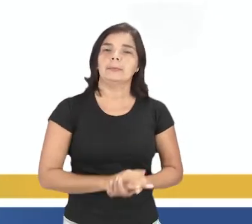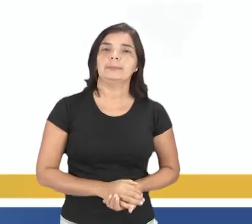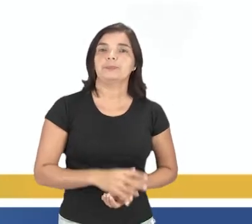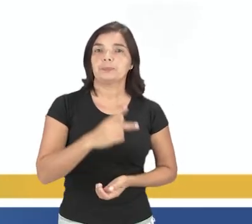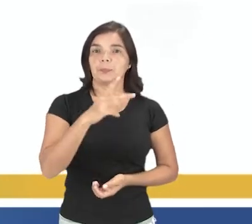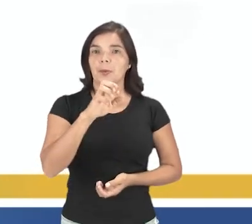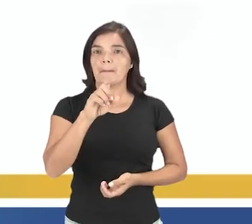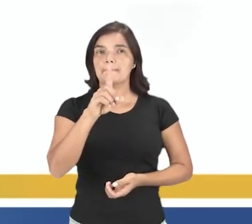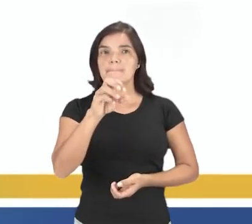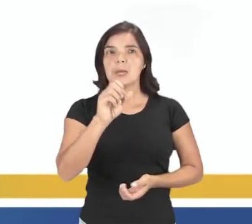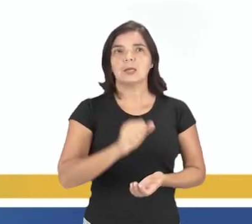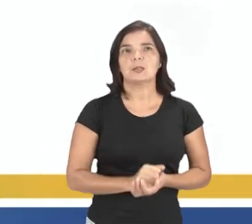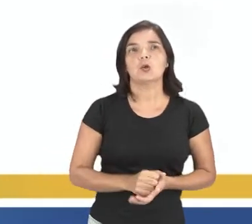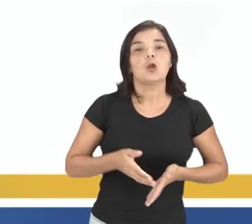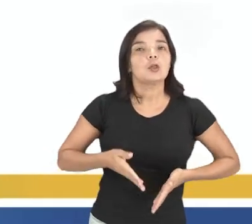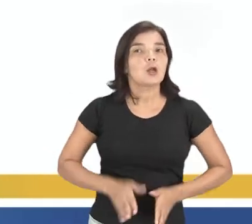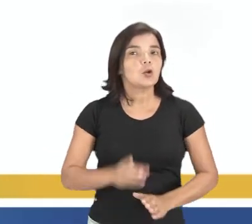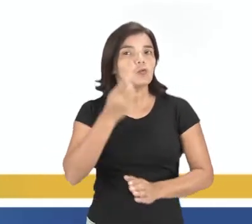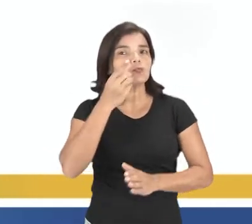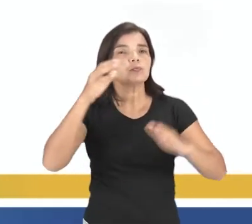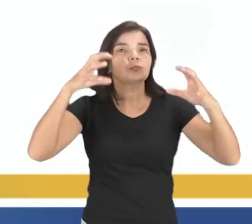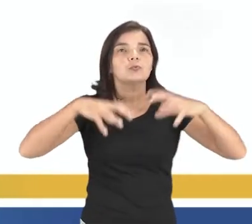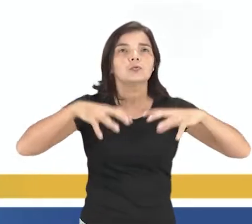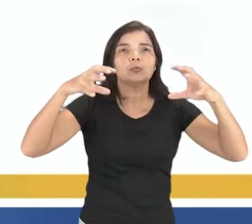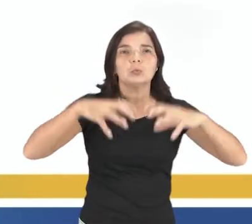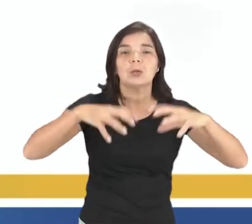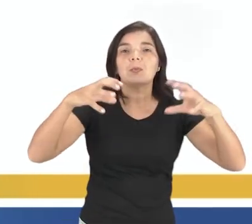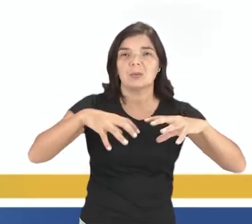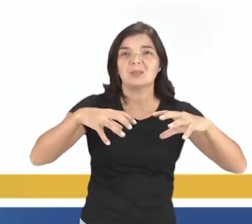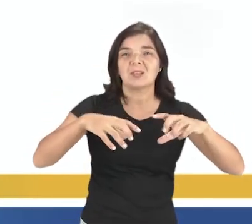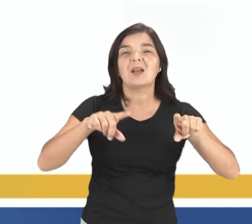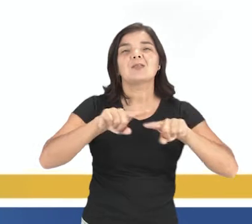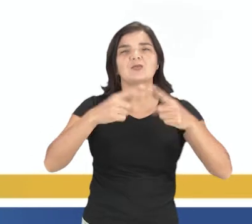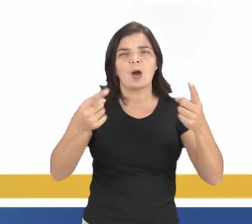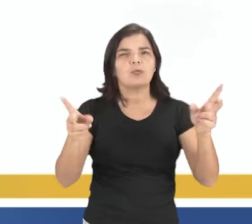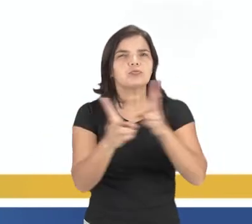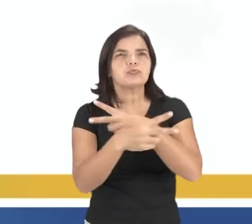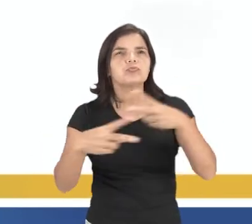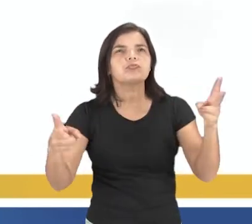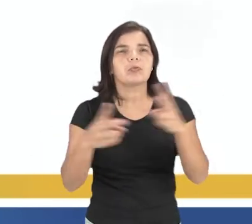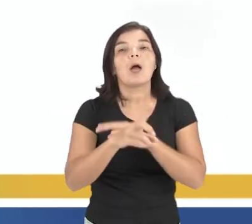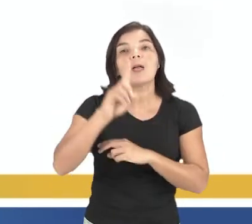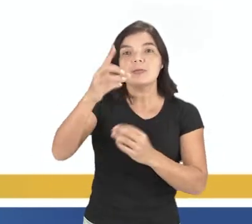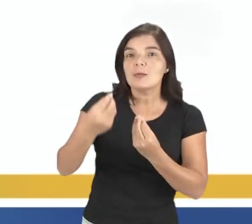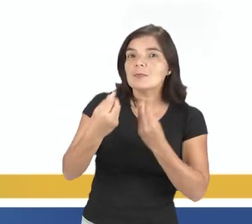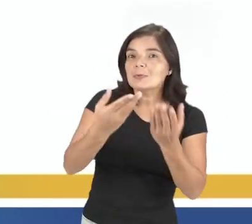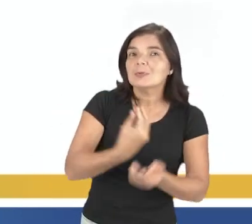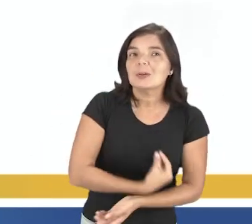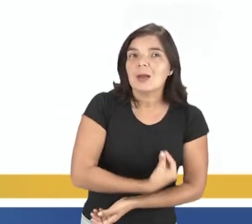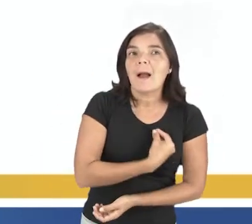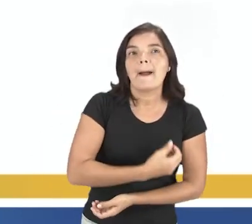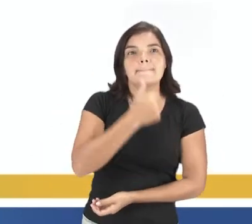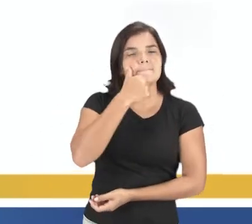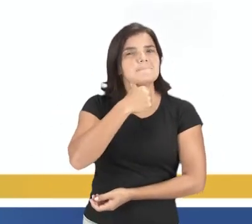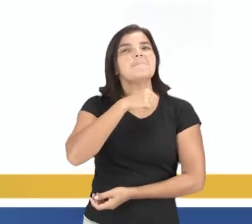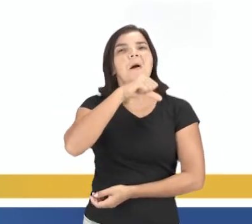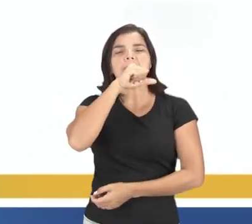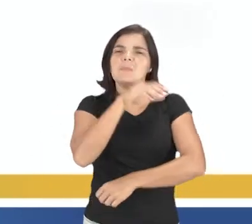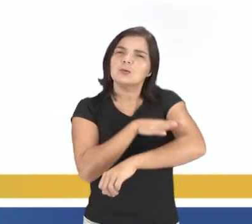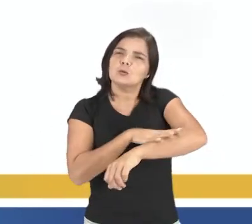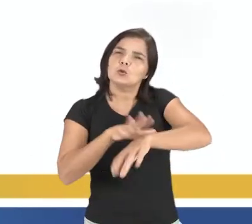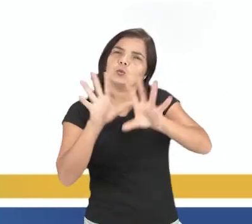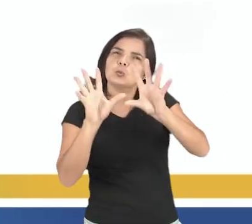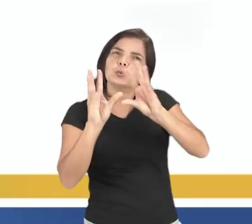né? Pedro nasceu em dia de chuva, no ventre da tempestade. Deus deu-lhe a vida, a mãe, a luz, a